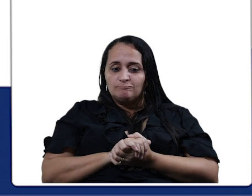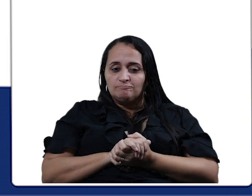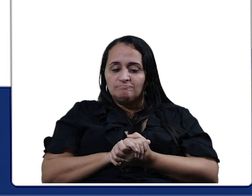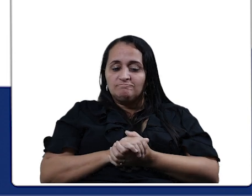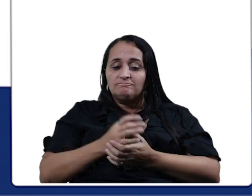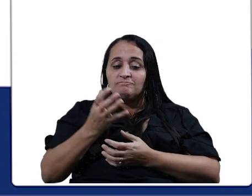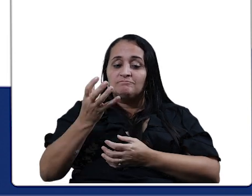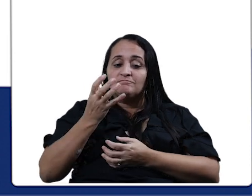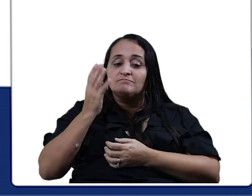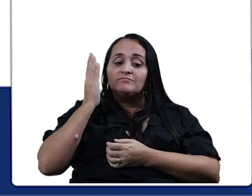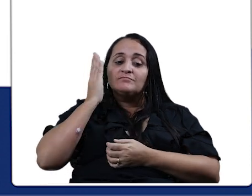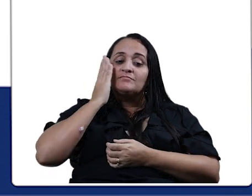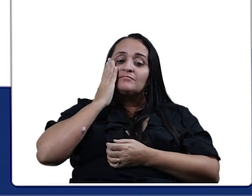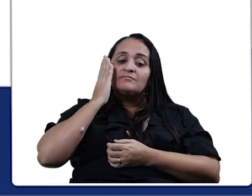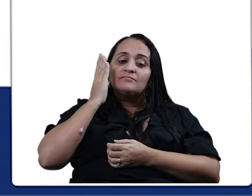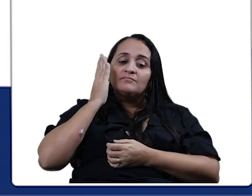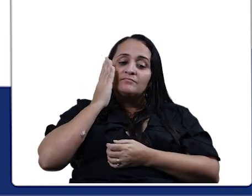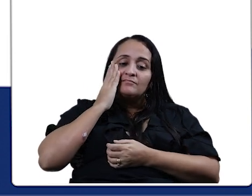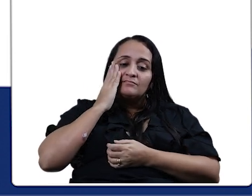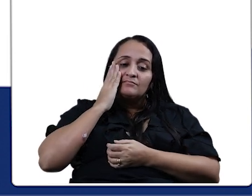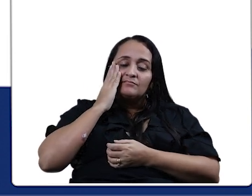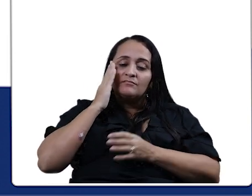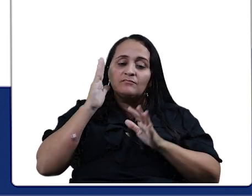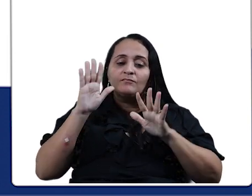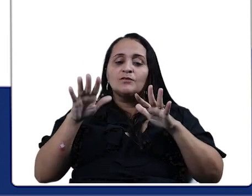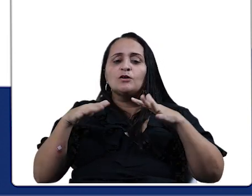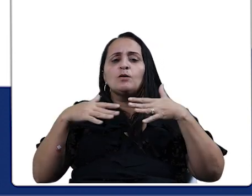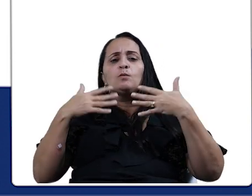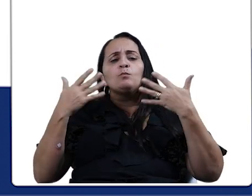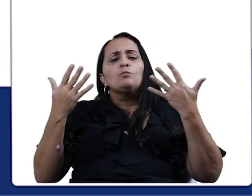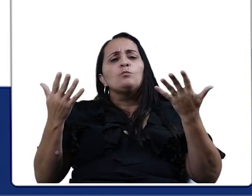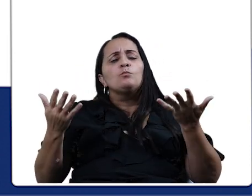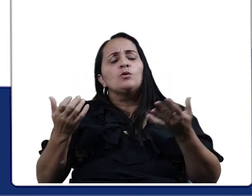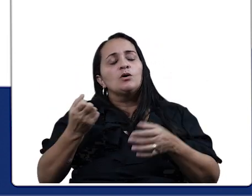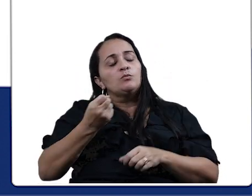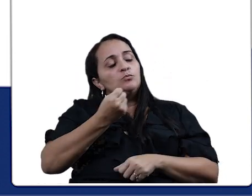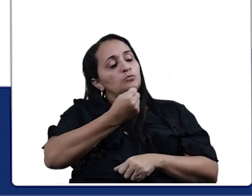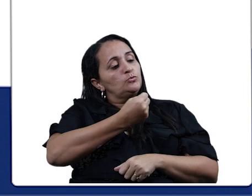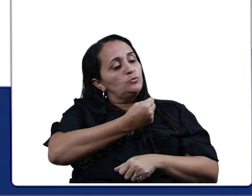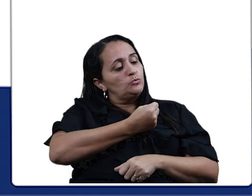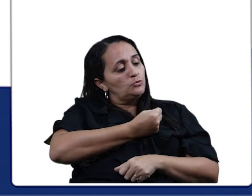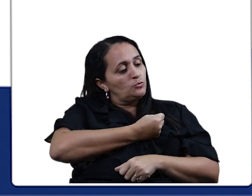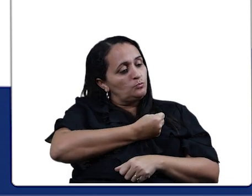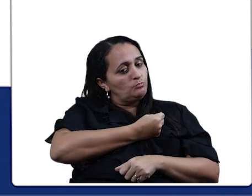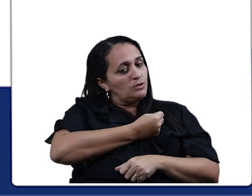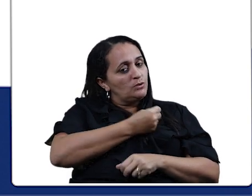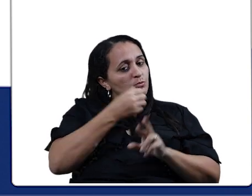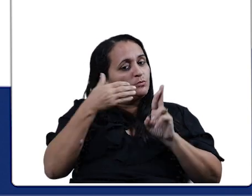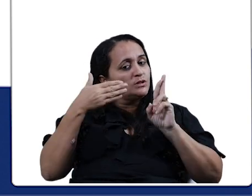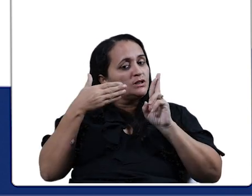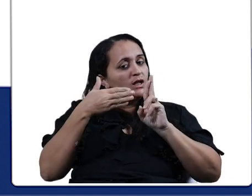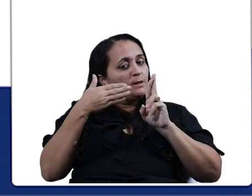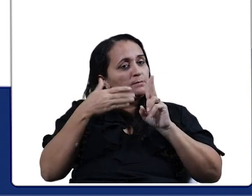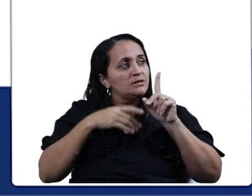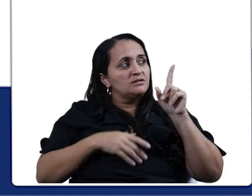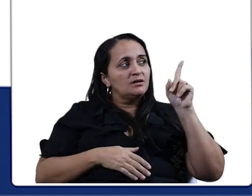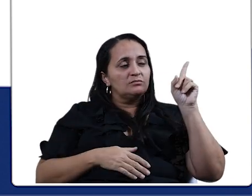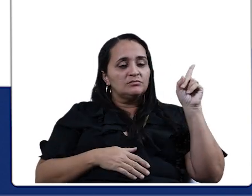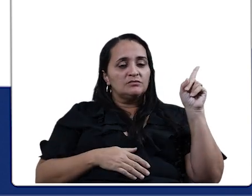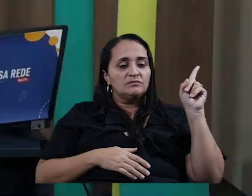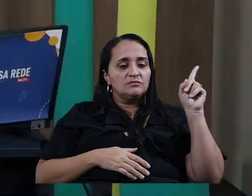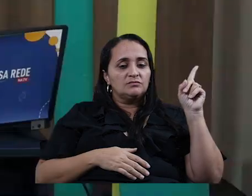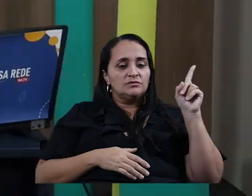Ele quer saber qual é o número que está representado na figura,